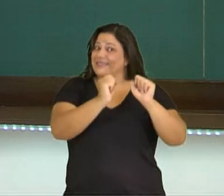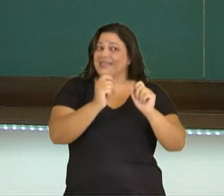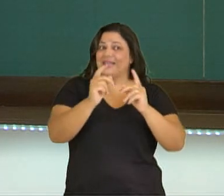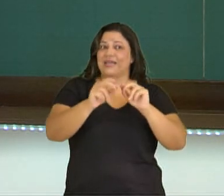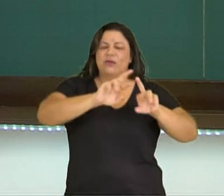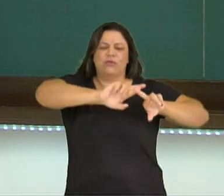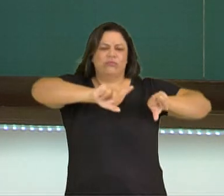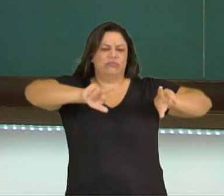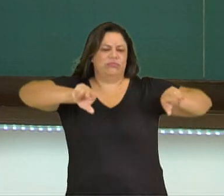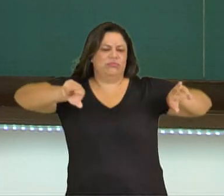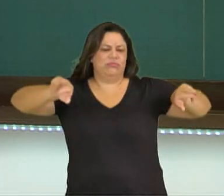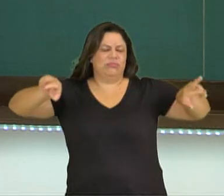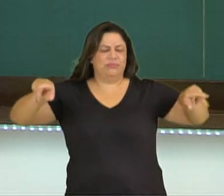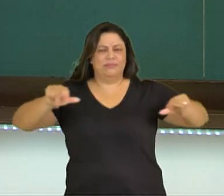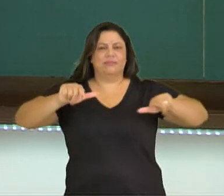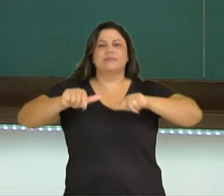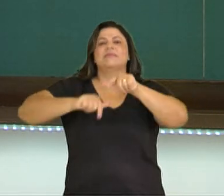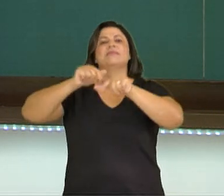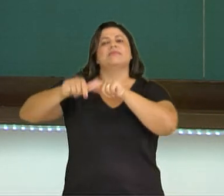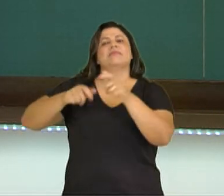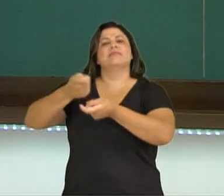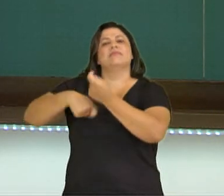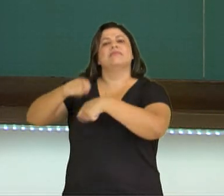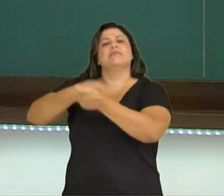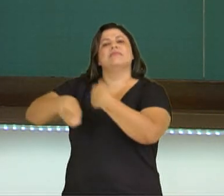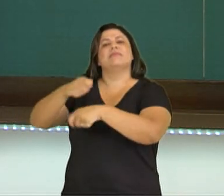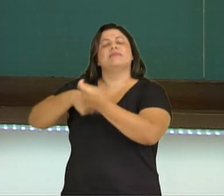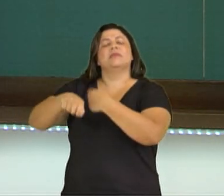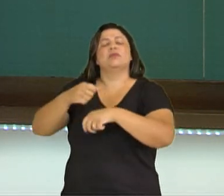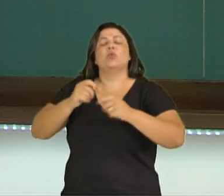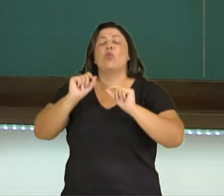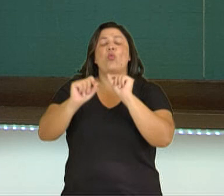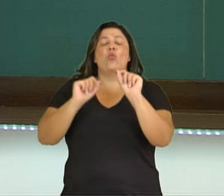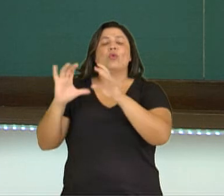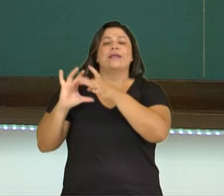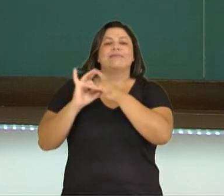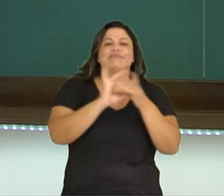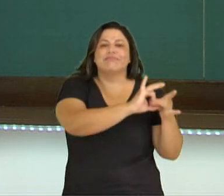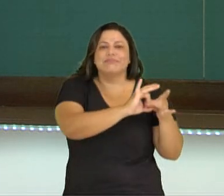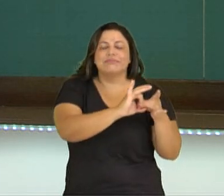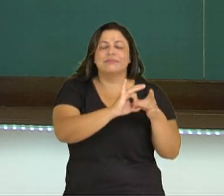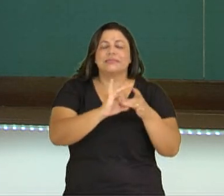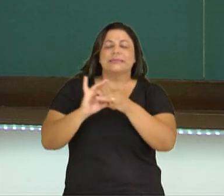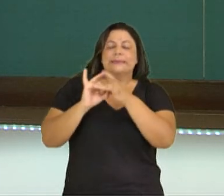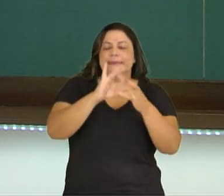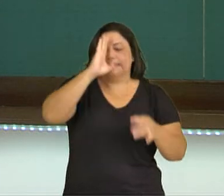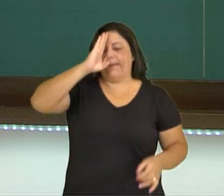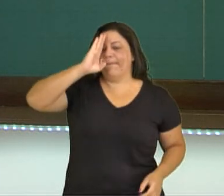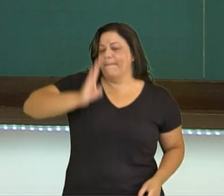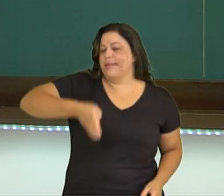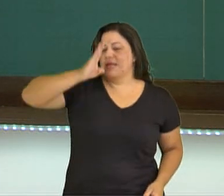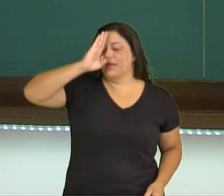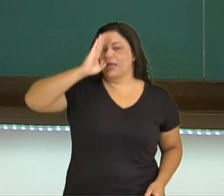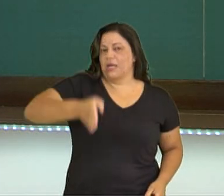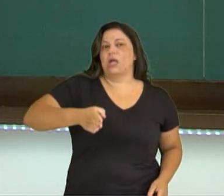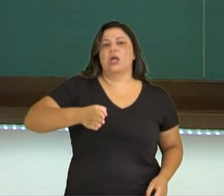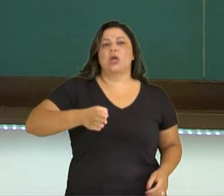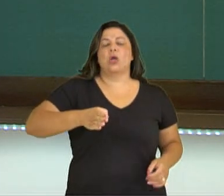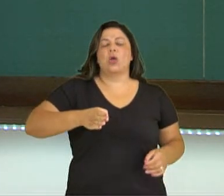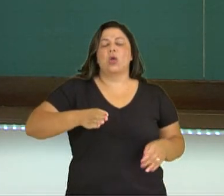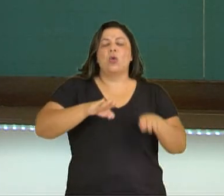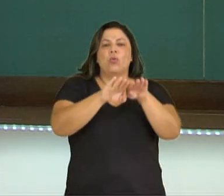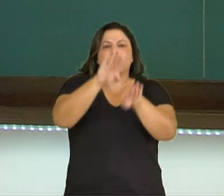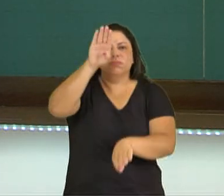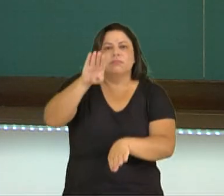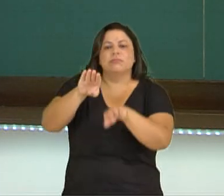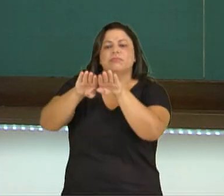de atividades econômicas. Então, o que está ligado diretamente, o que é uma causa direta, o que gera